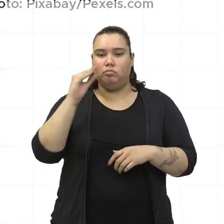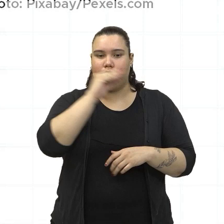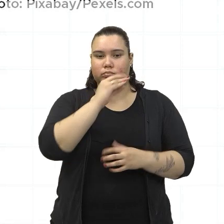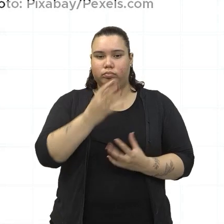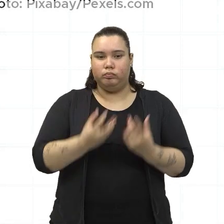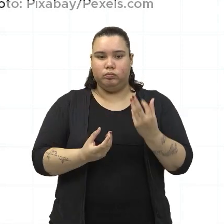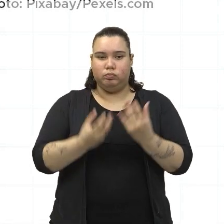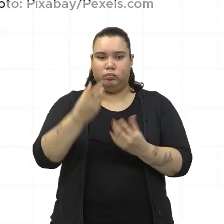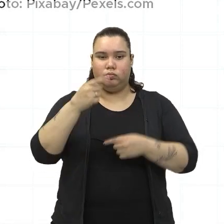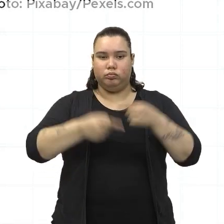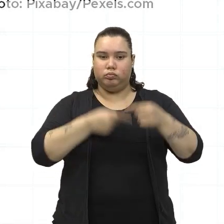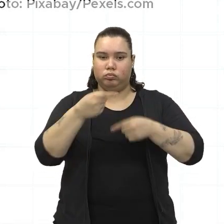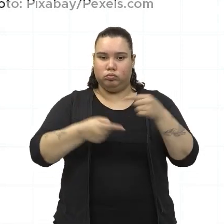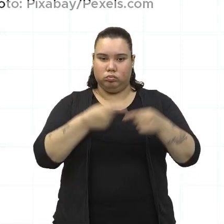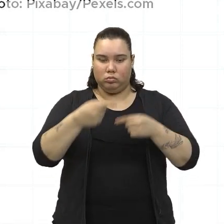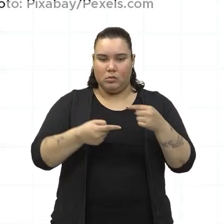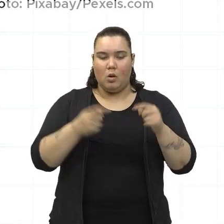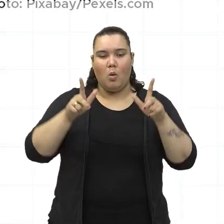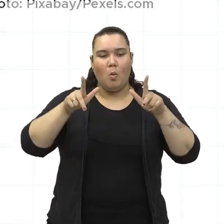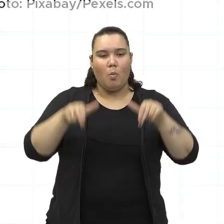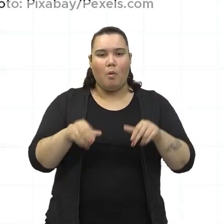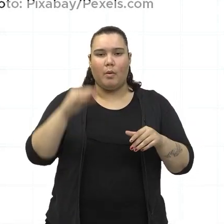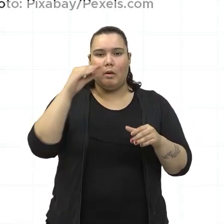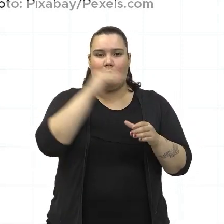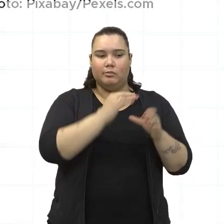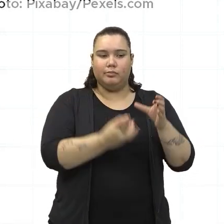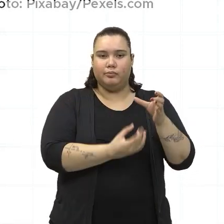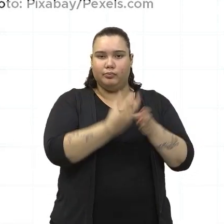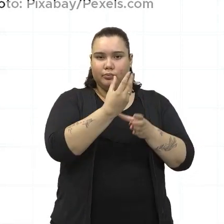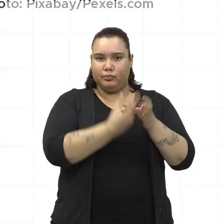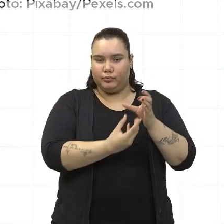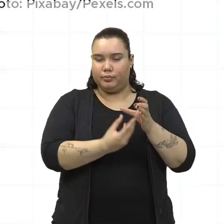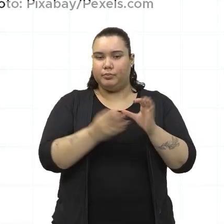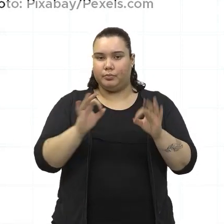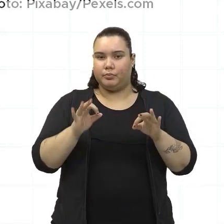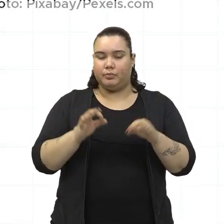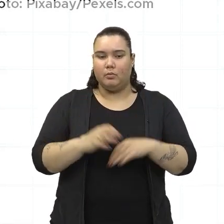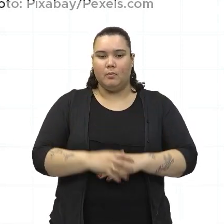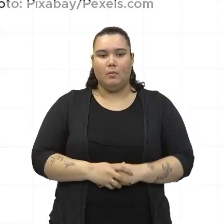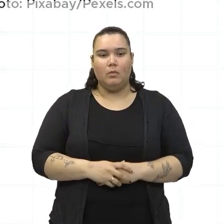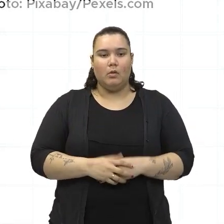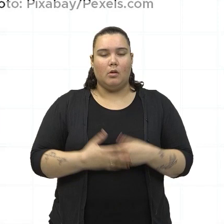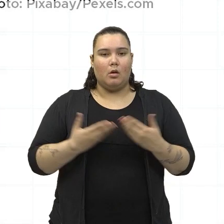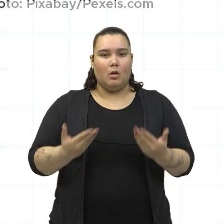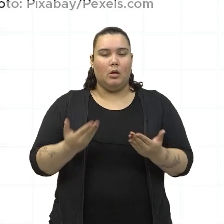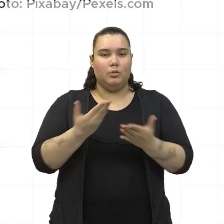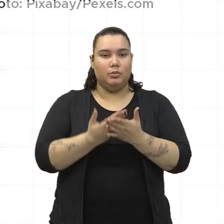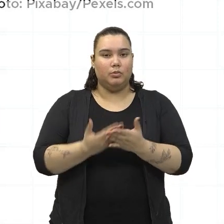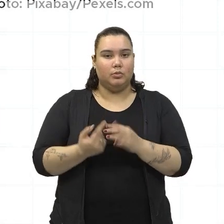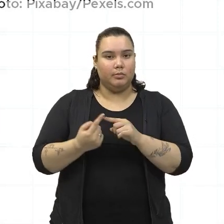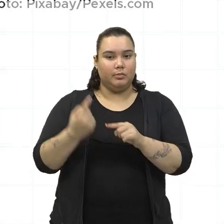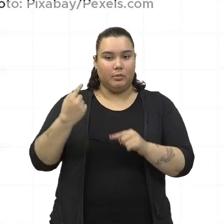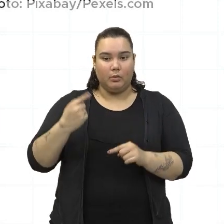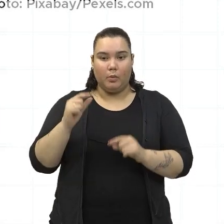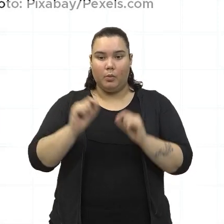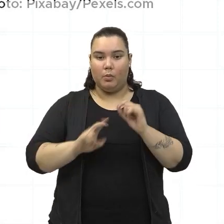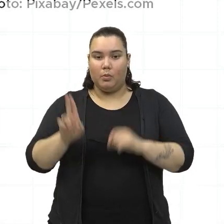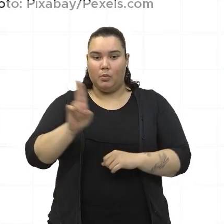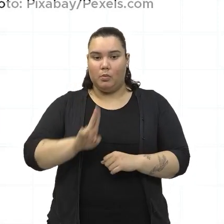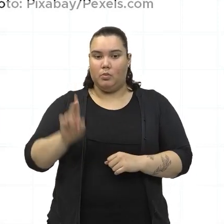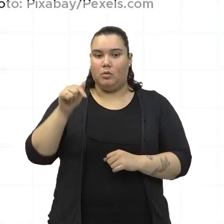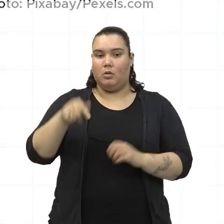mover as turbinas dos geradores, assim como fazem as usinas termoelétricas, né? Então, a gente viu anteriormente o funcionamento ali das